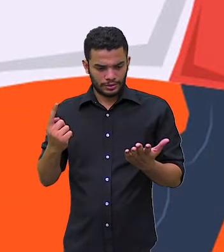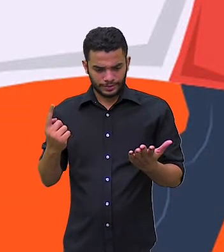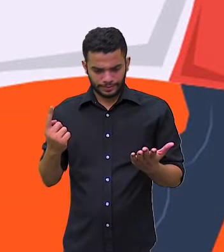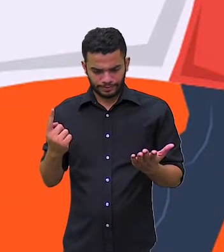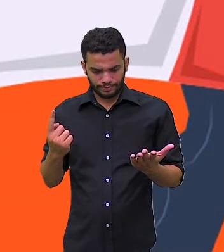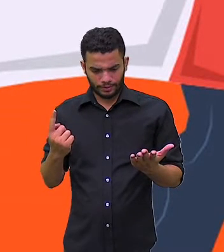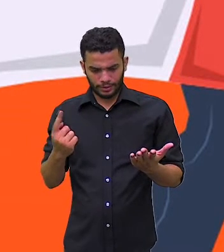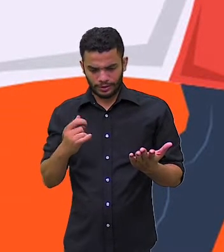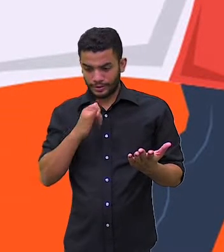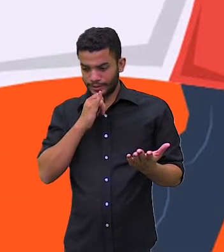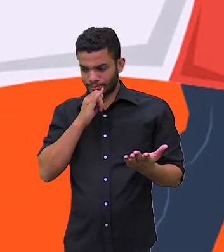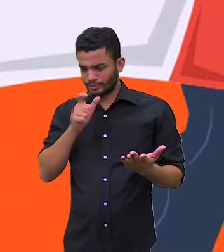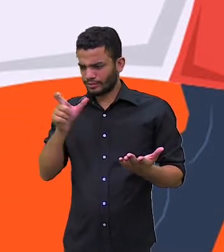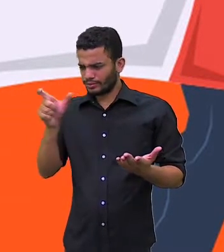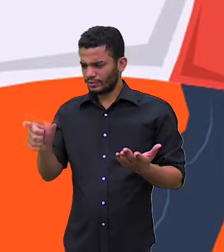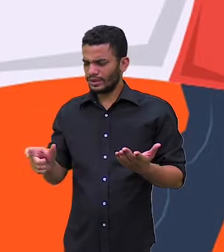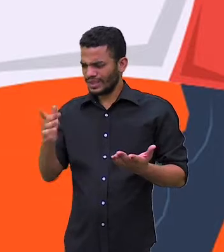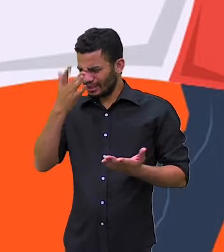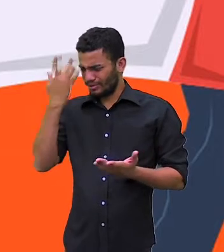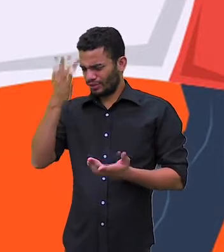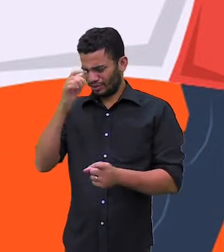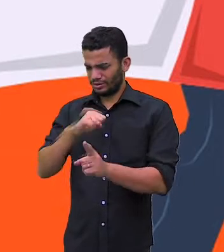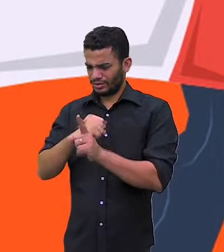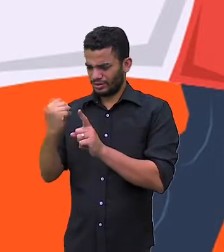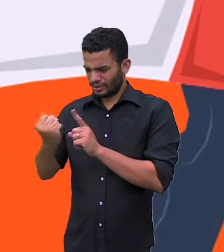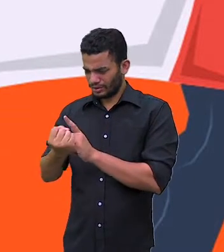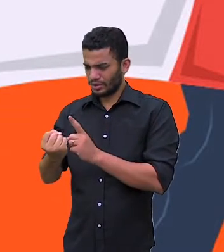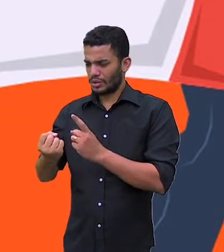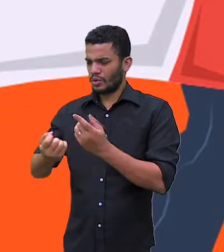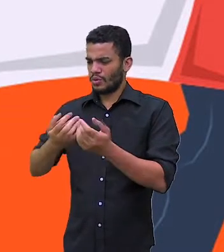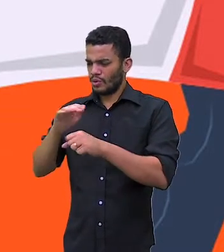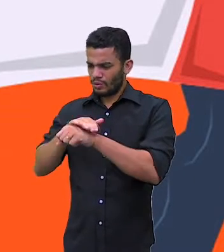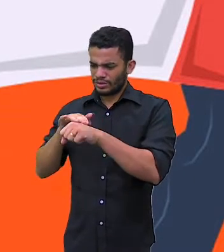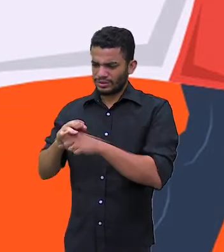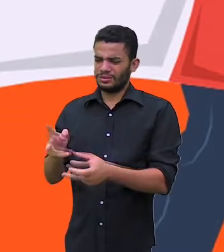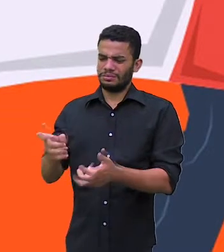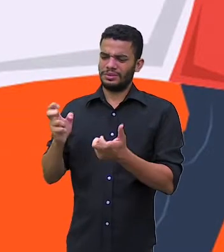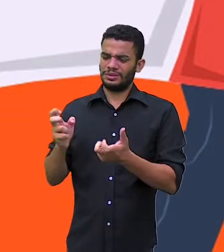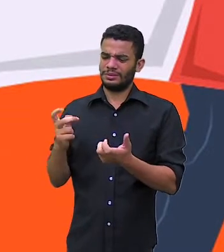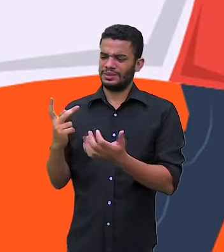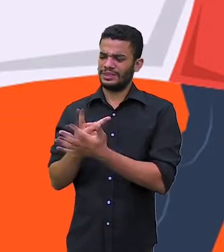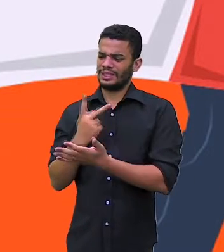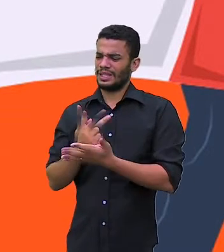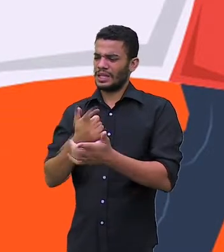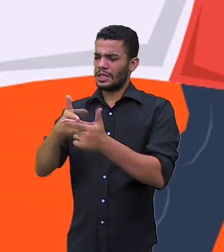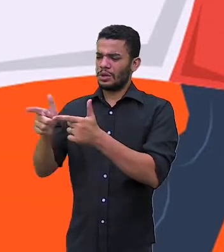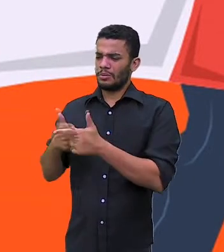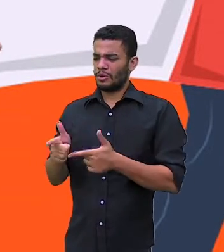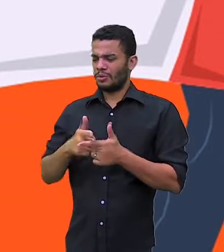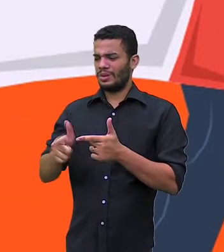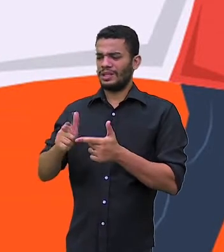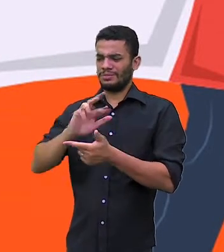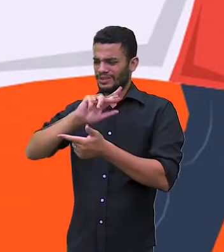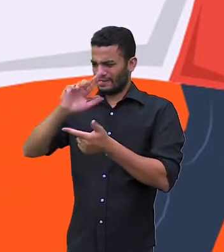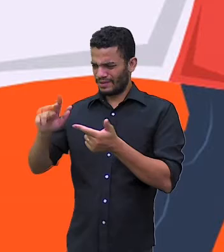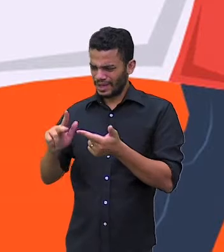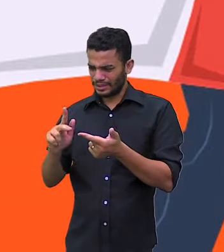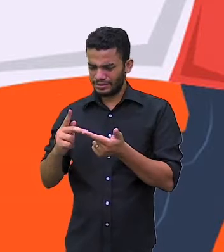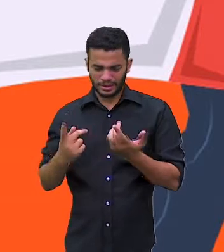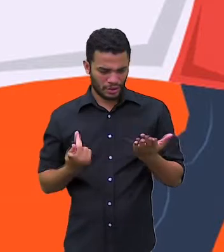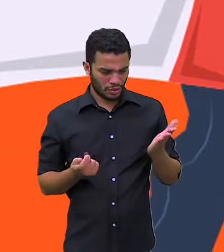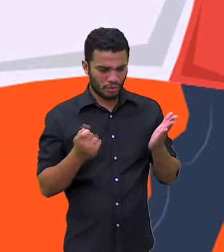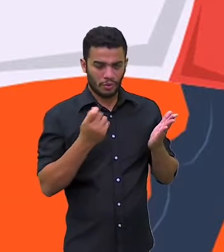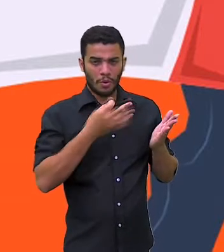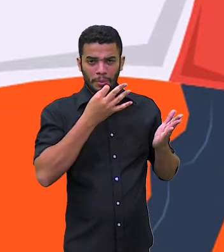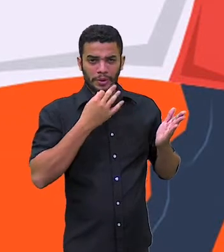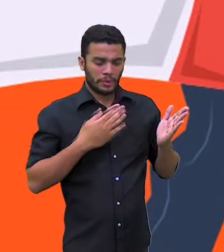e também até sugestão a respeito aí de algum problema aí que está no momento, né. É importante